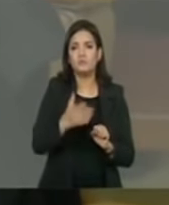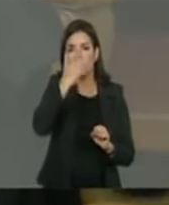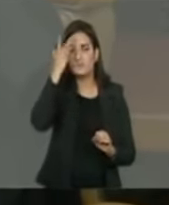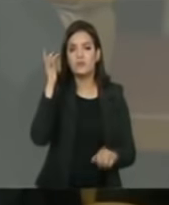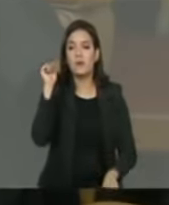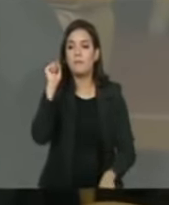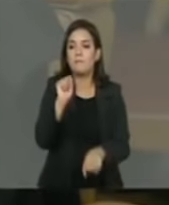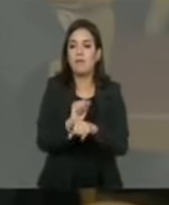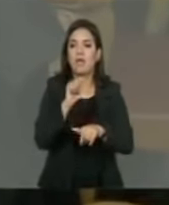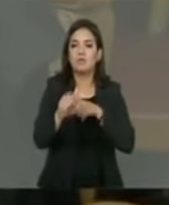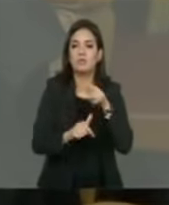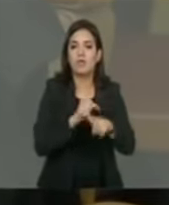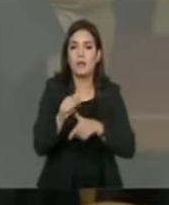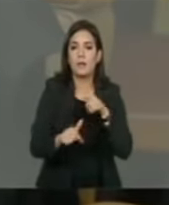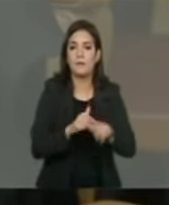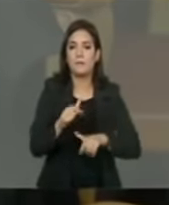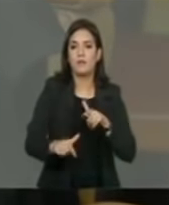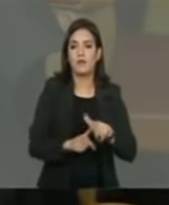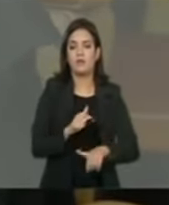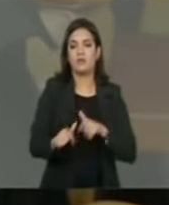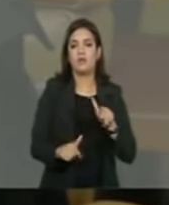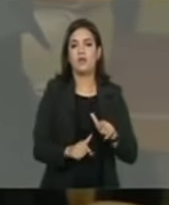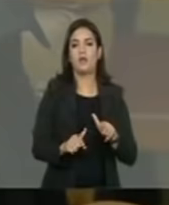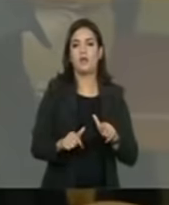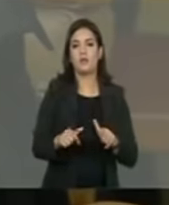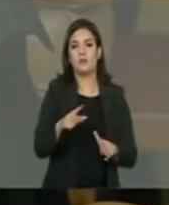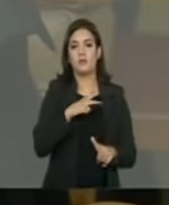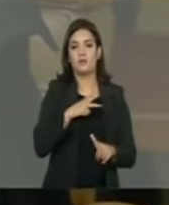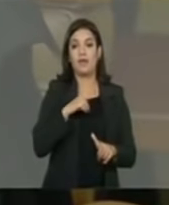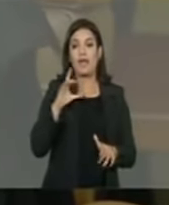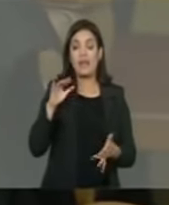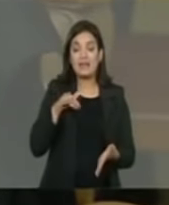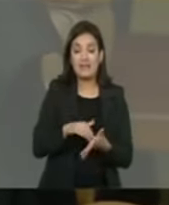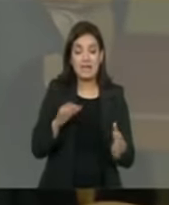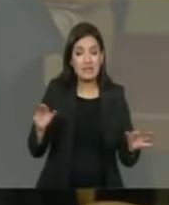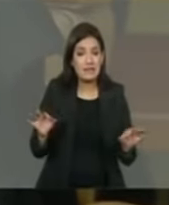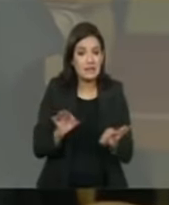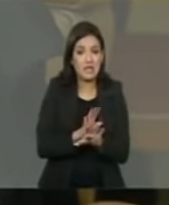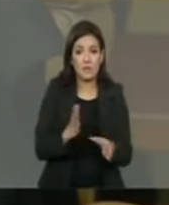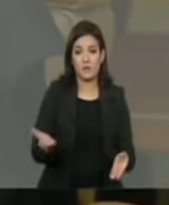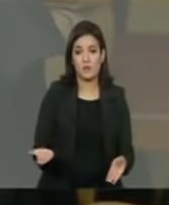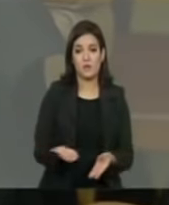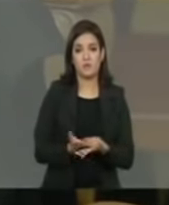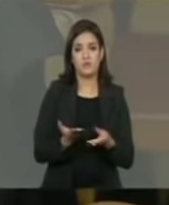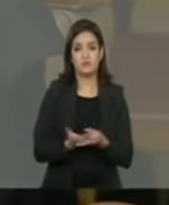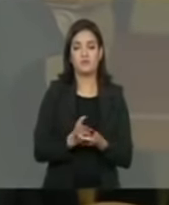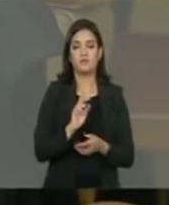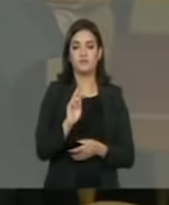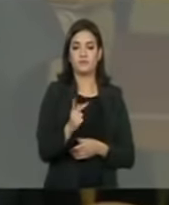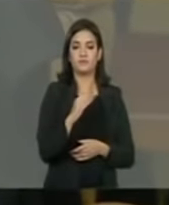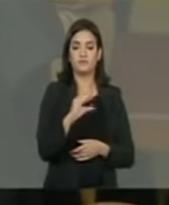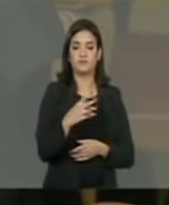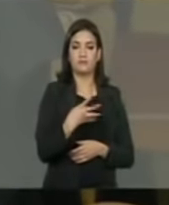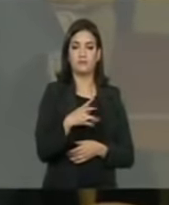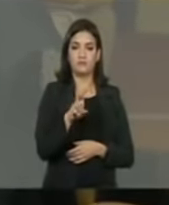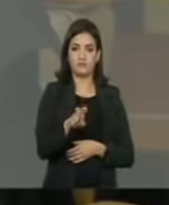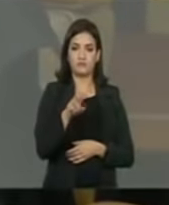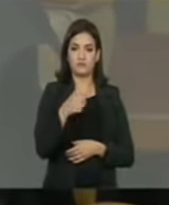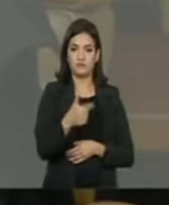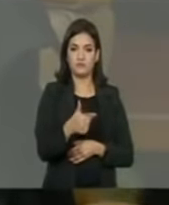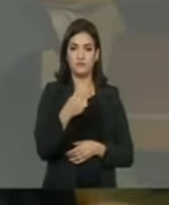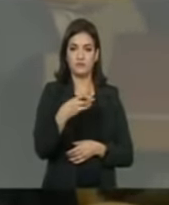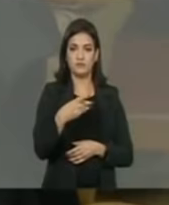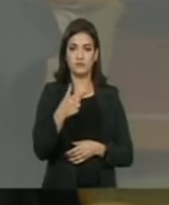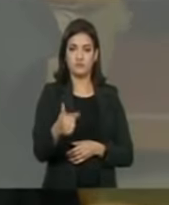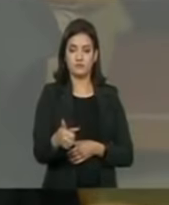emprego entidade privada até a sentença absolutória refiro me ao hc 45 mil 232 do